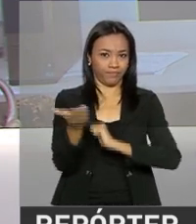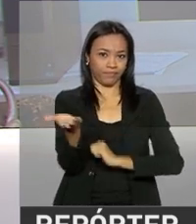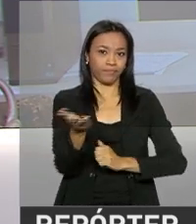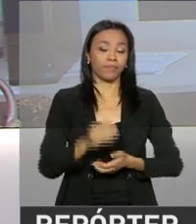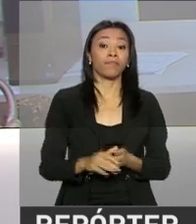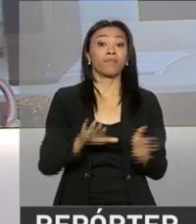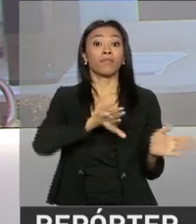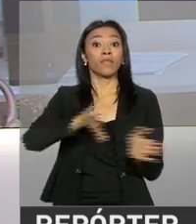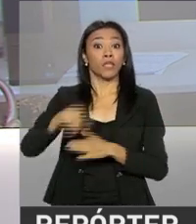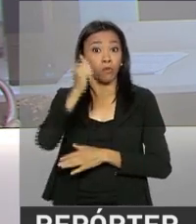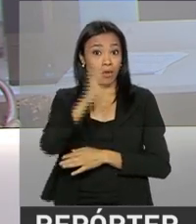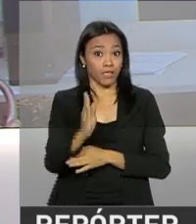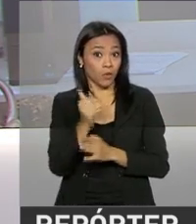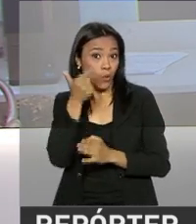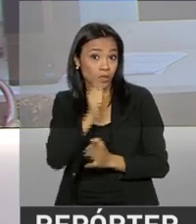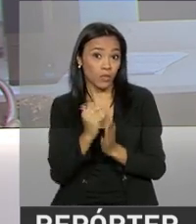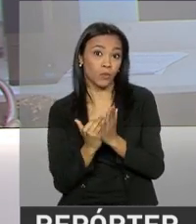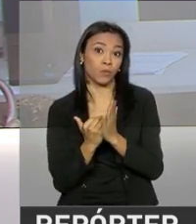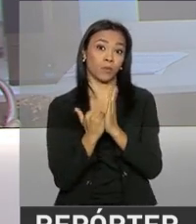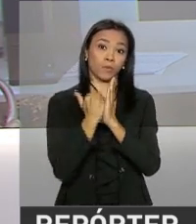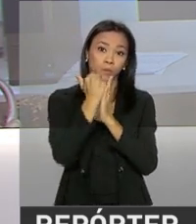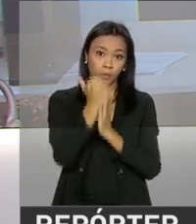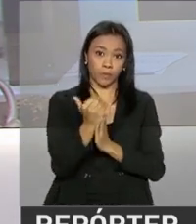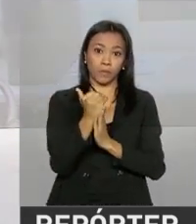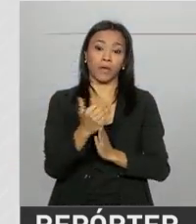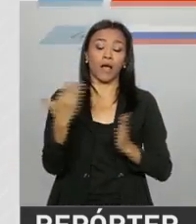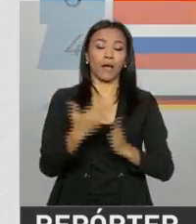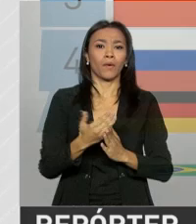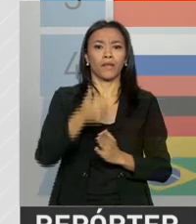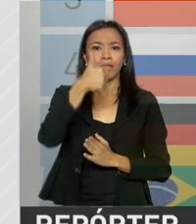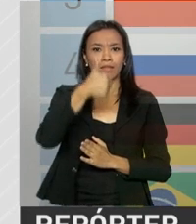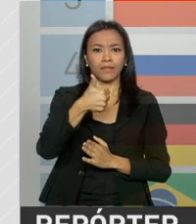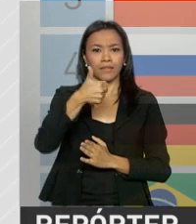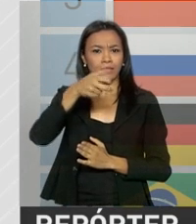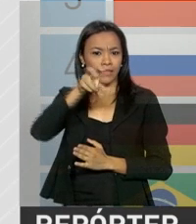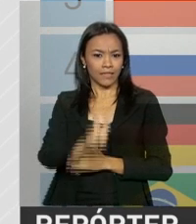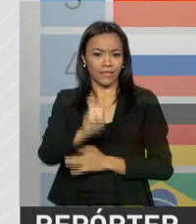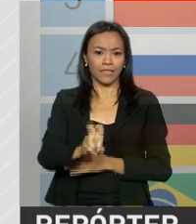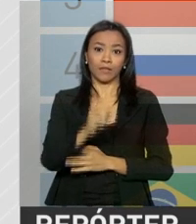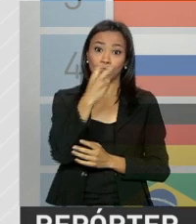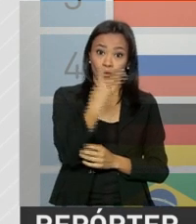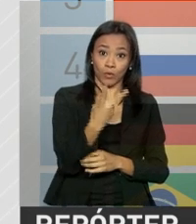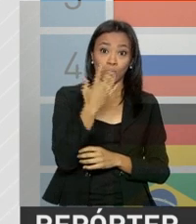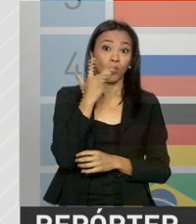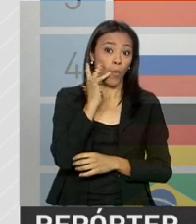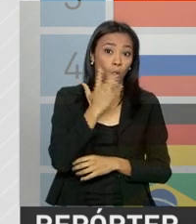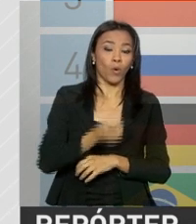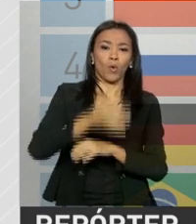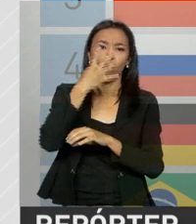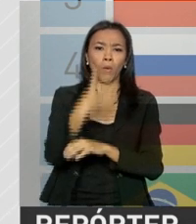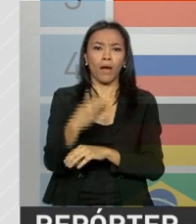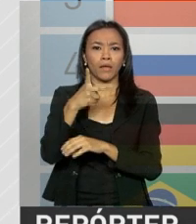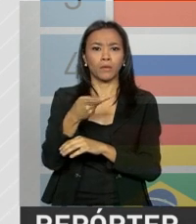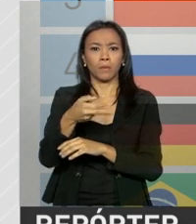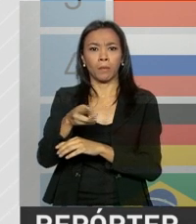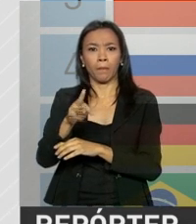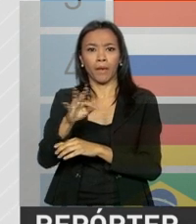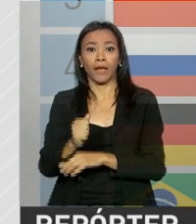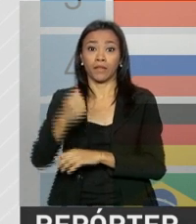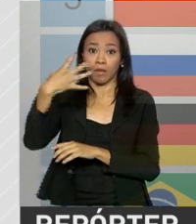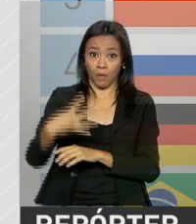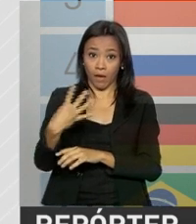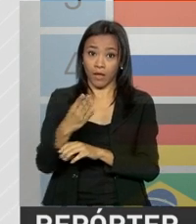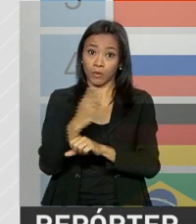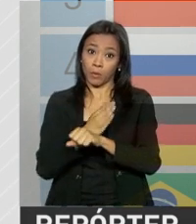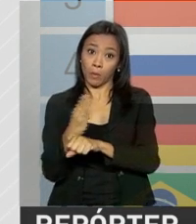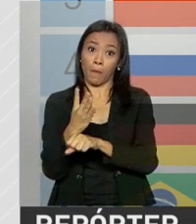subiu no ranking de medalhas. Estamos agora em 15º lugar, com 2 ouros, 4 pratas e 4 bronzes. Um total